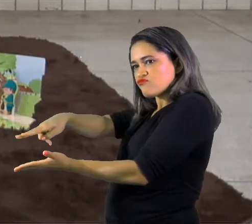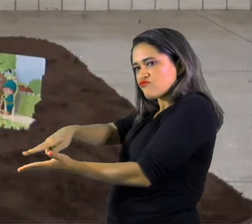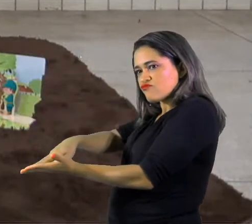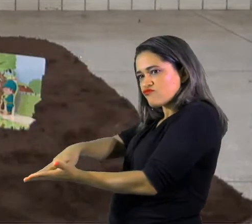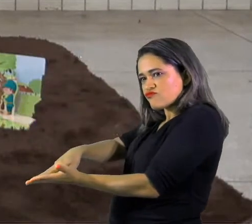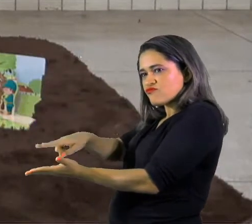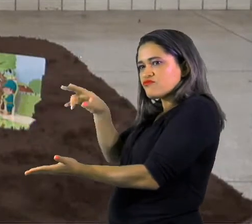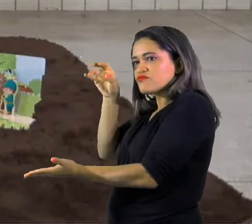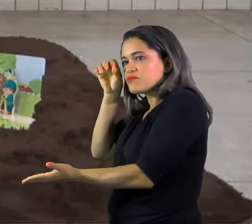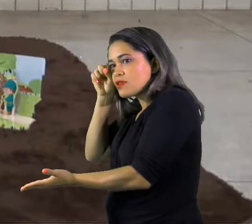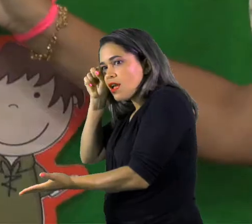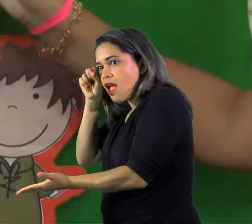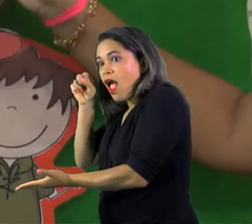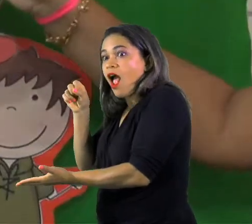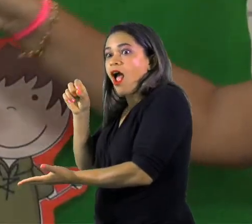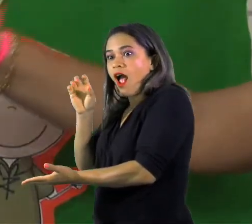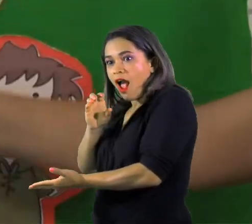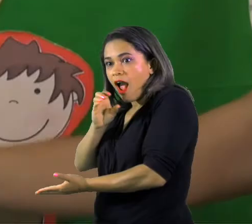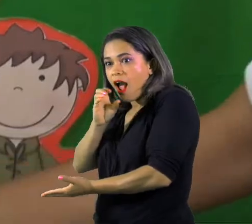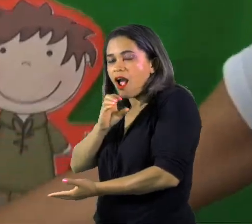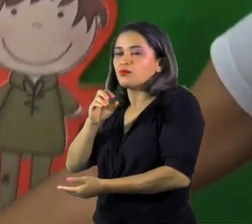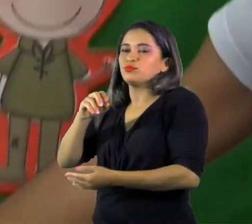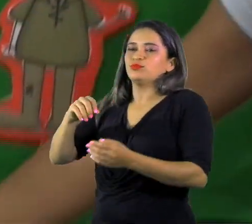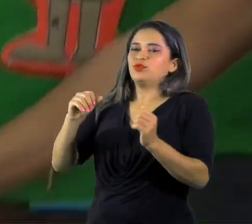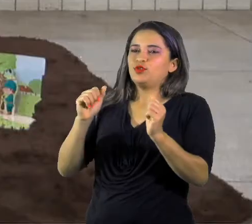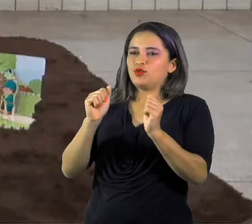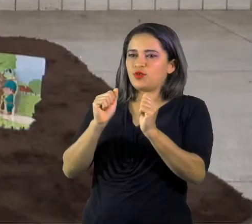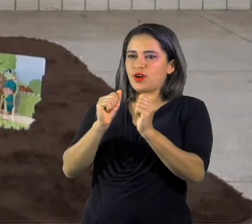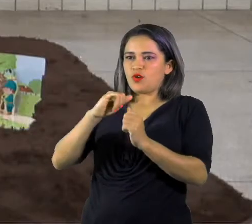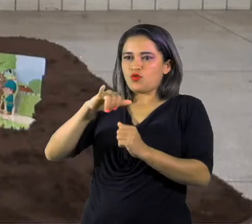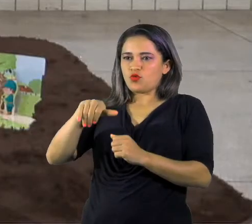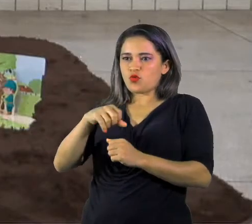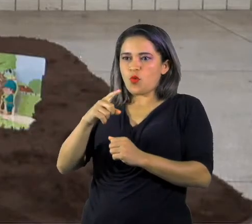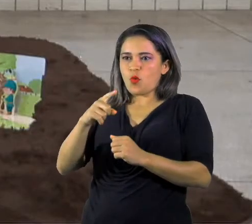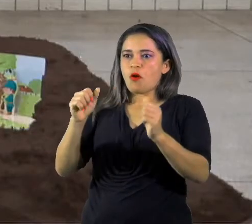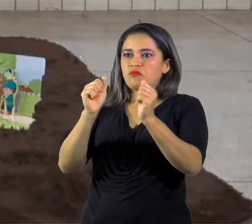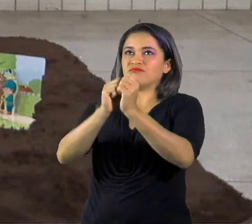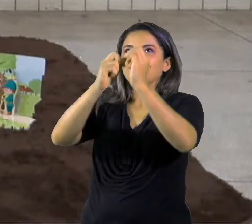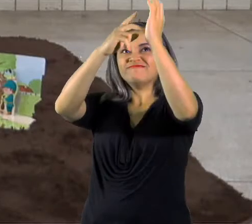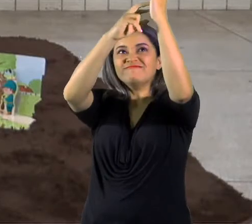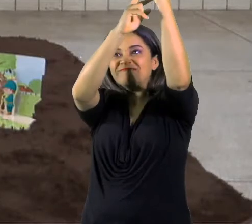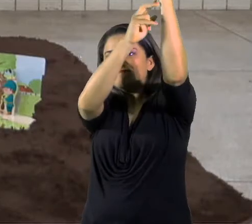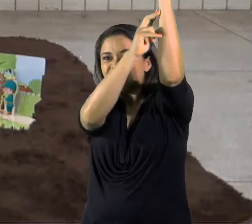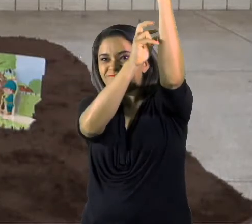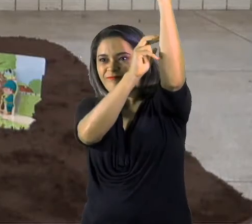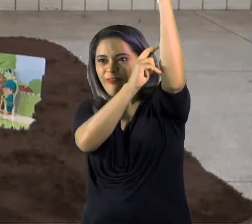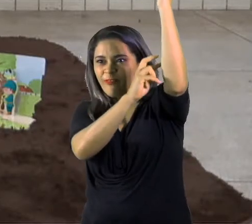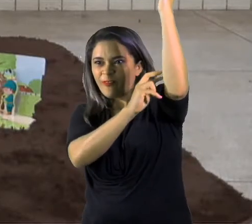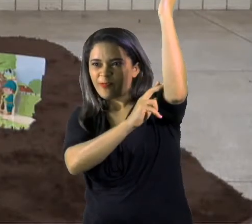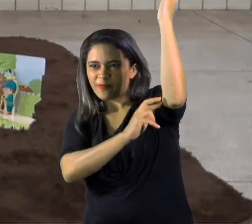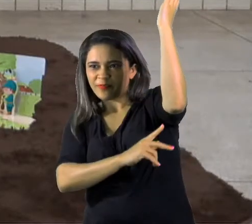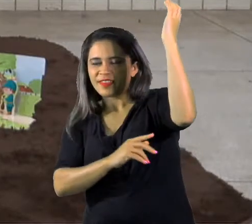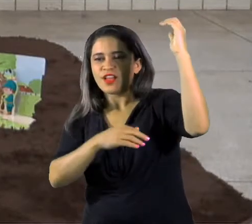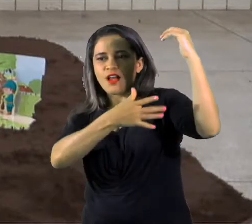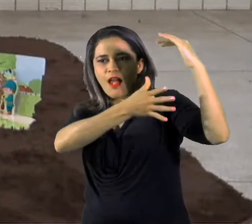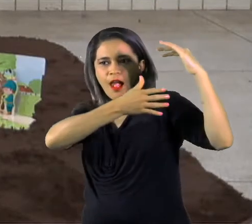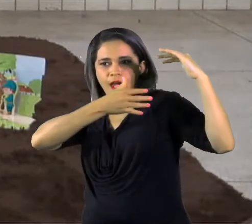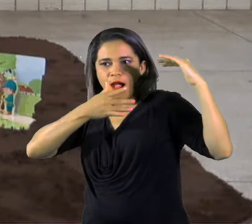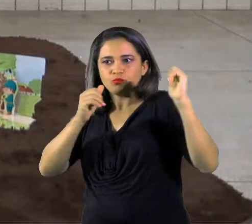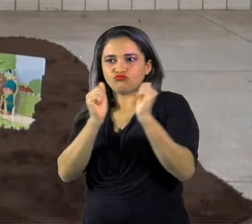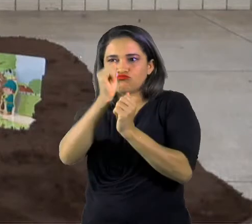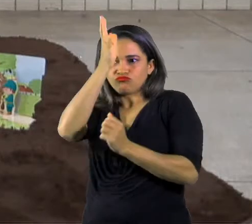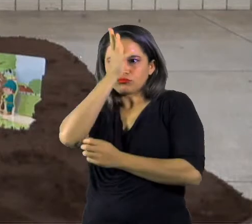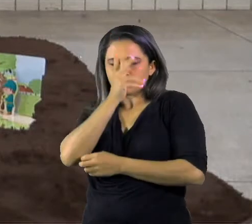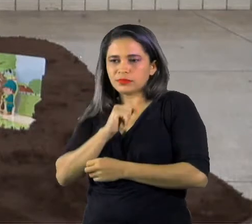de descer o pé de feijão com a harpa e com a galinha. Chegando lá, João falou